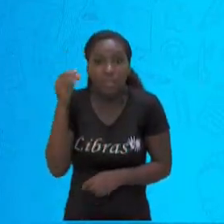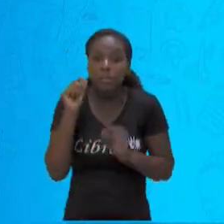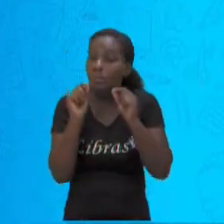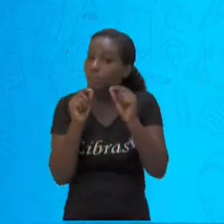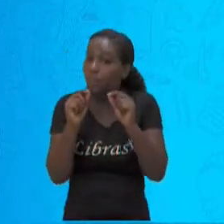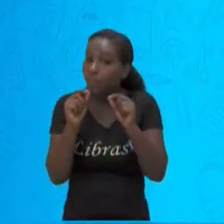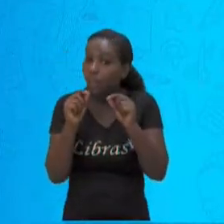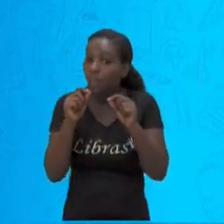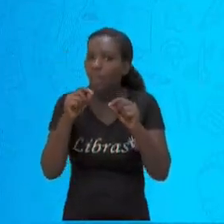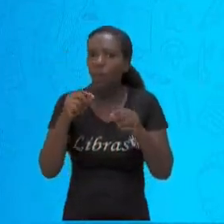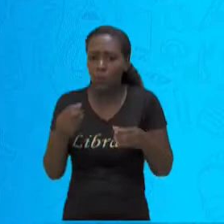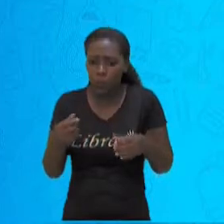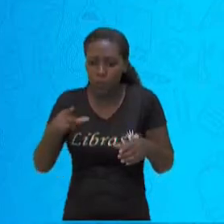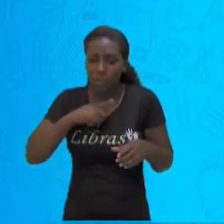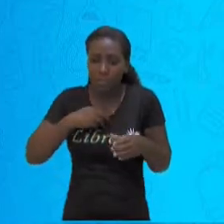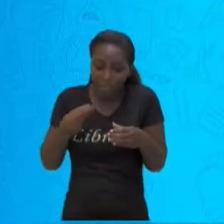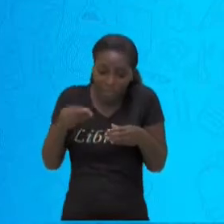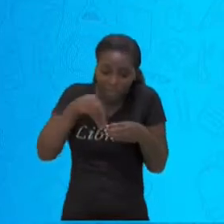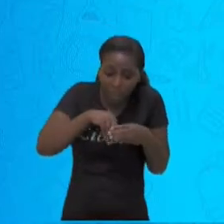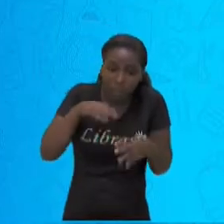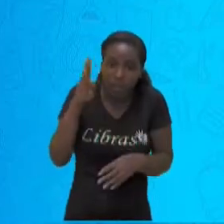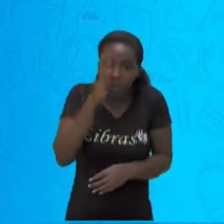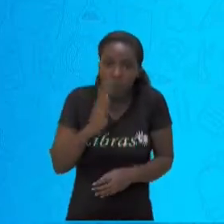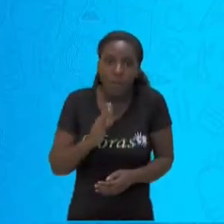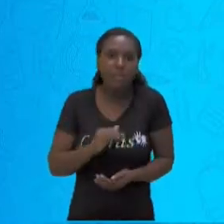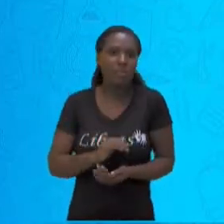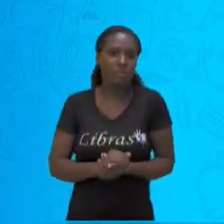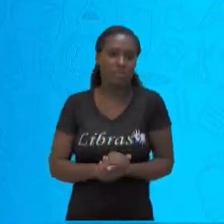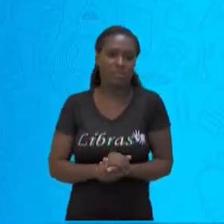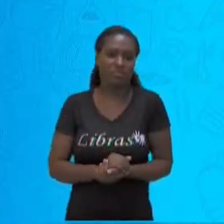Biscoitos da Dinamarca, o biscoito Eiffel.